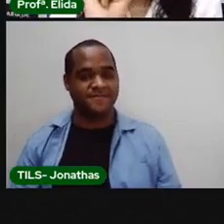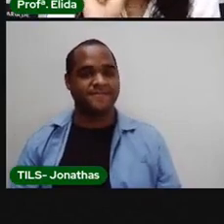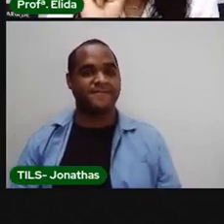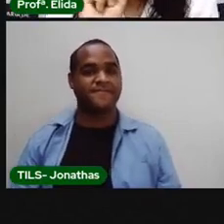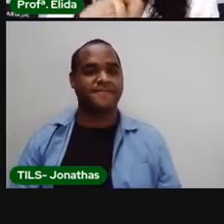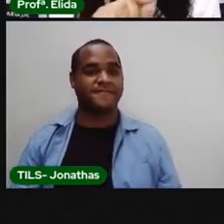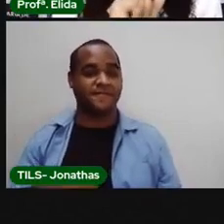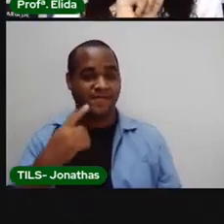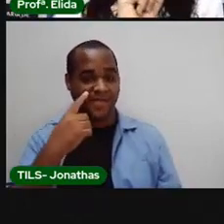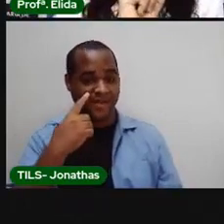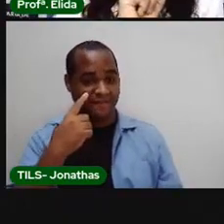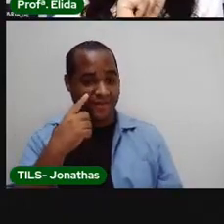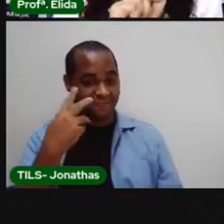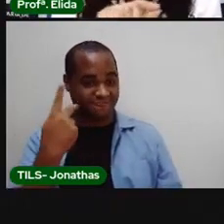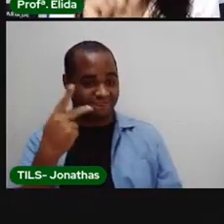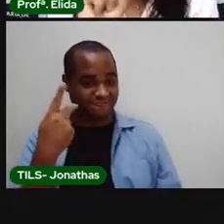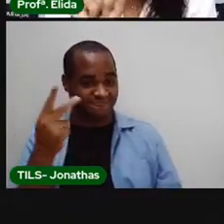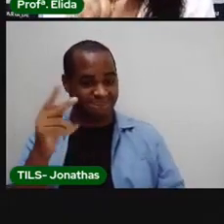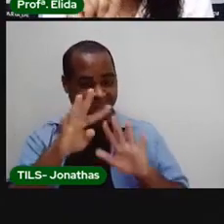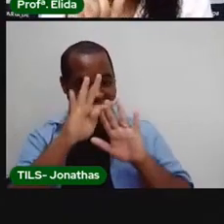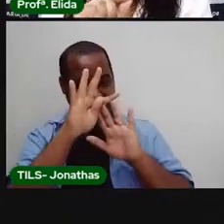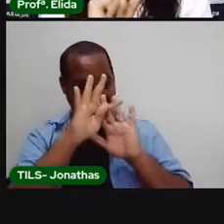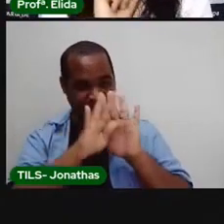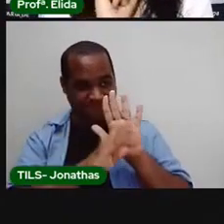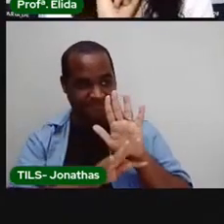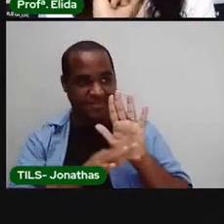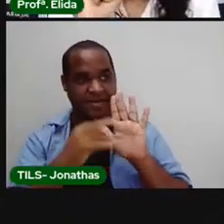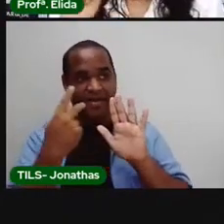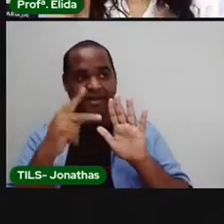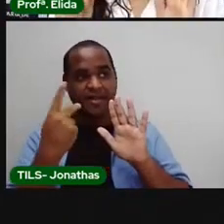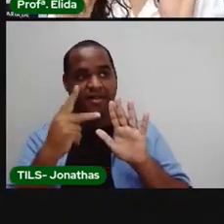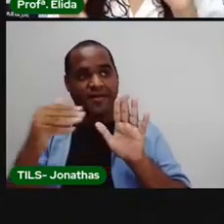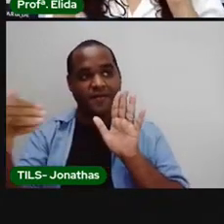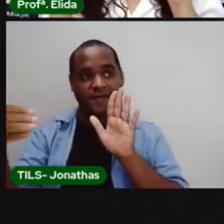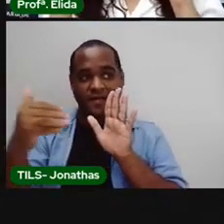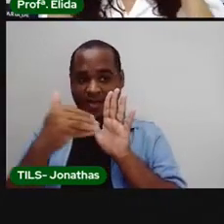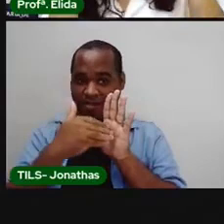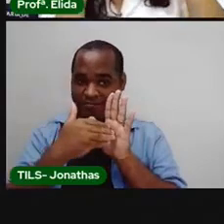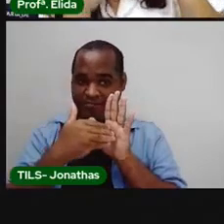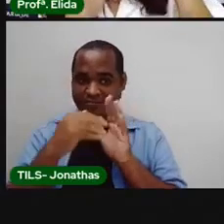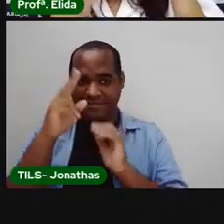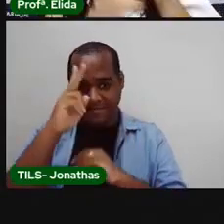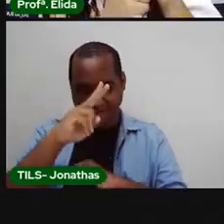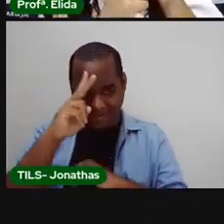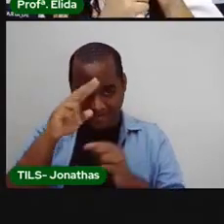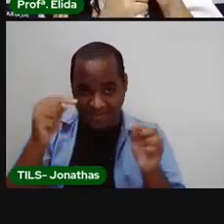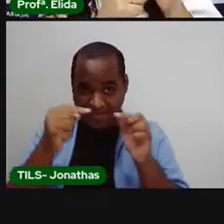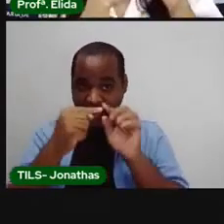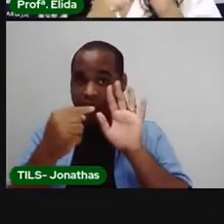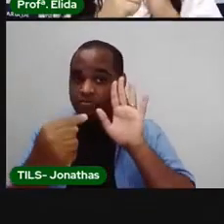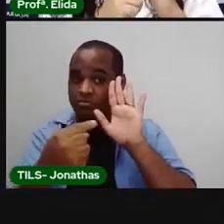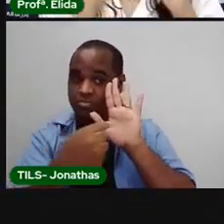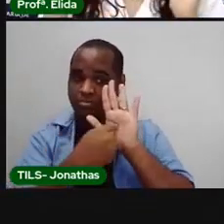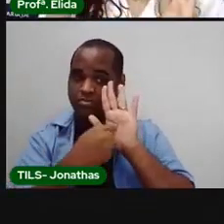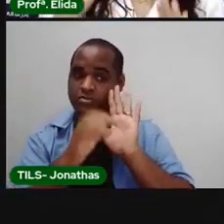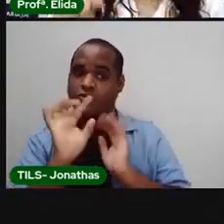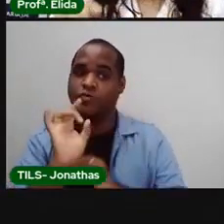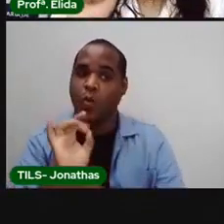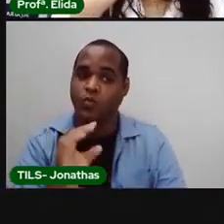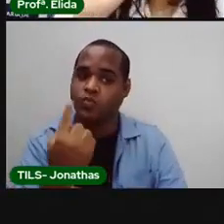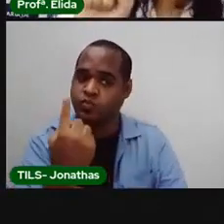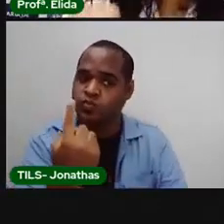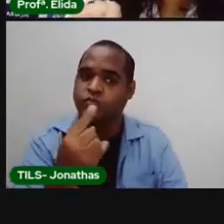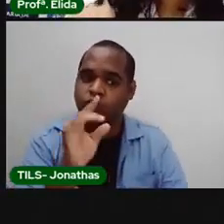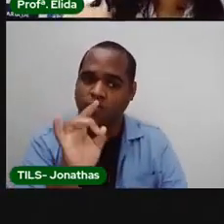Pinte no texto os pontos finais. Lembra que o ponto final só é um pontinho? Pronto.